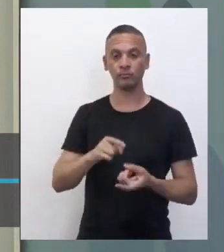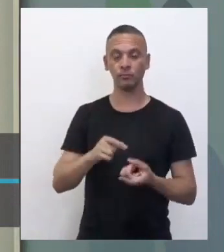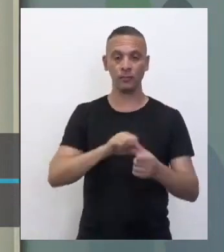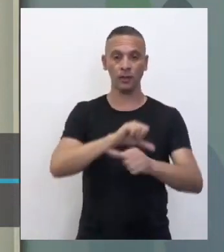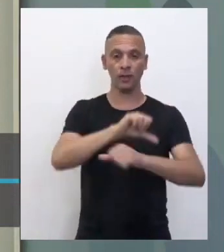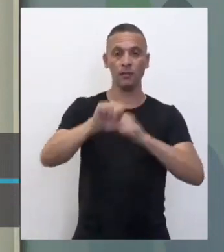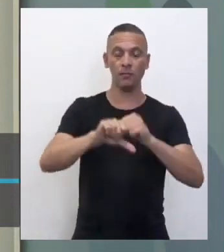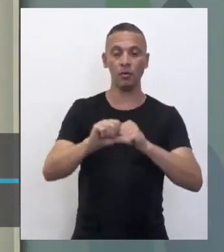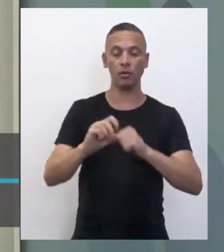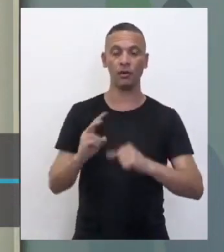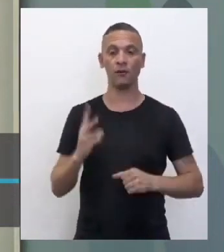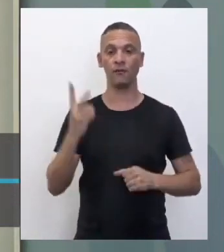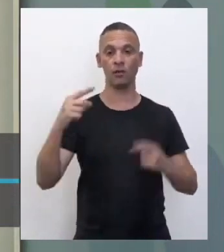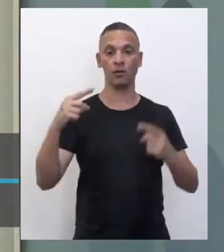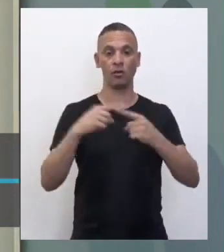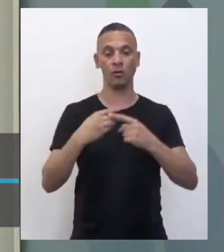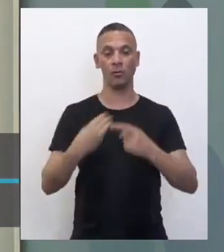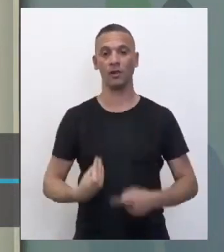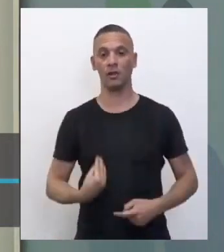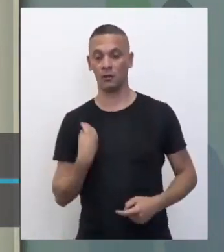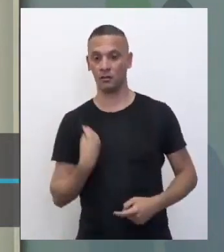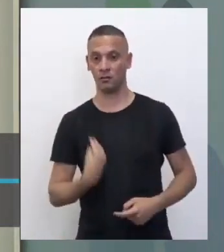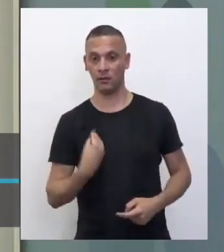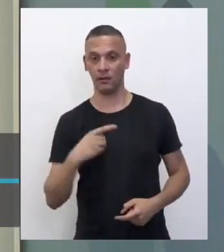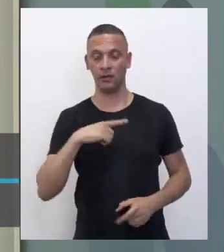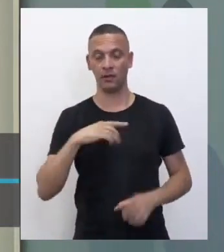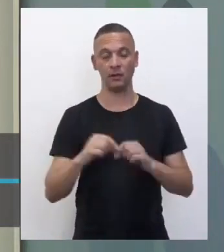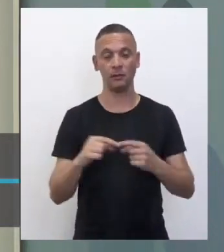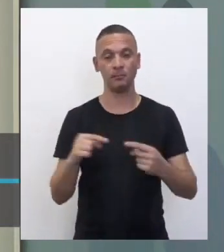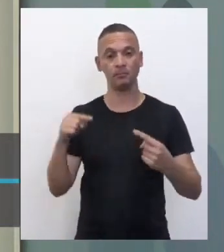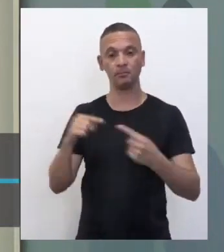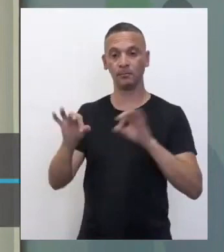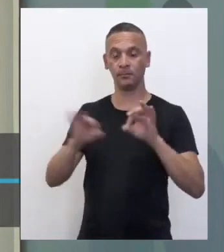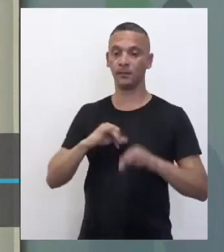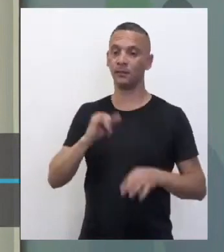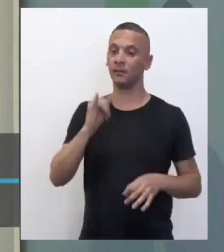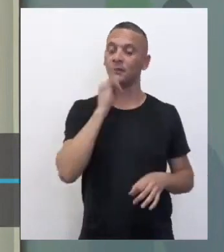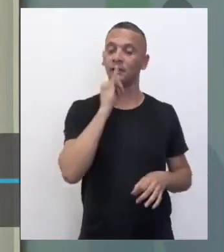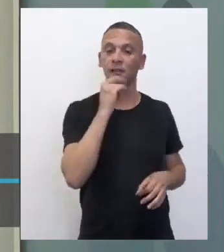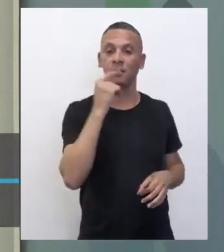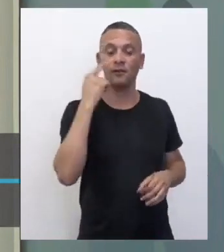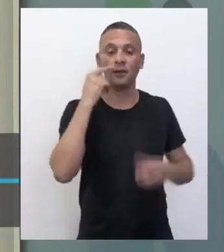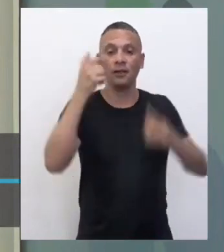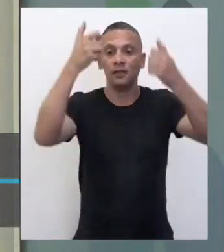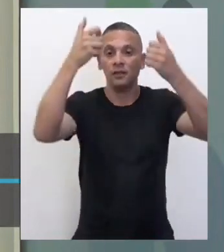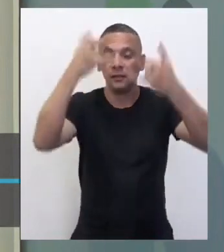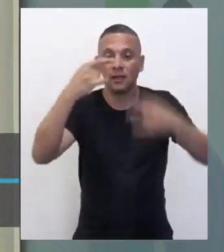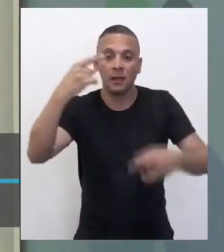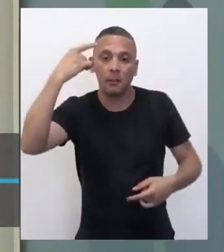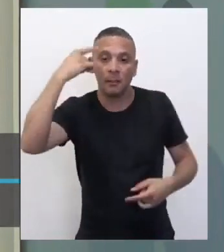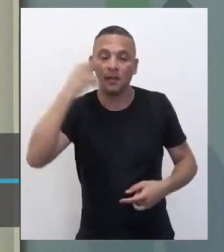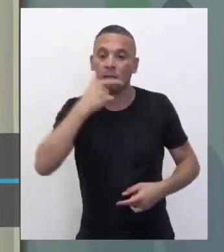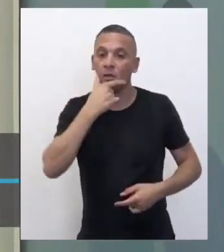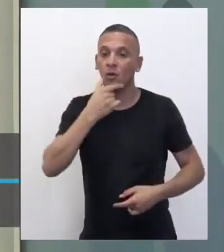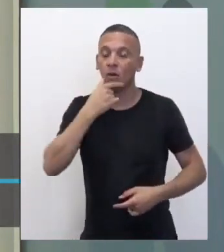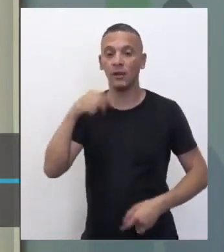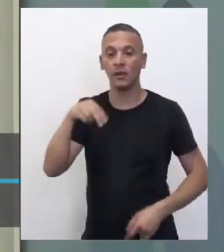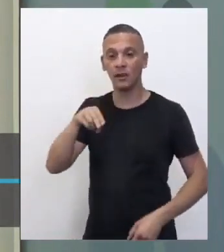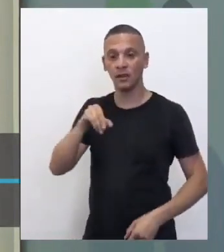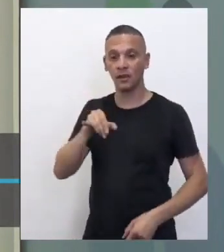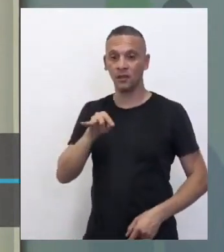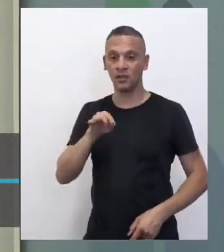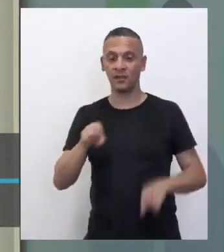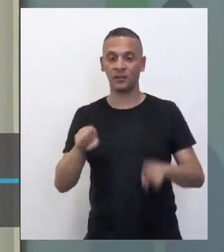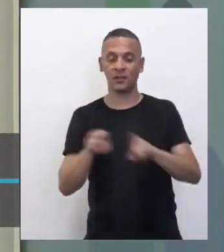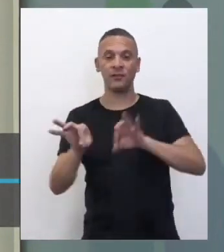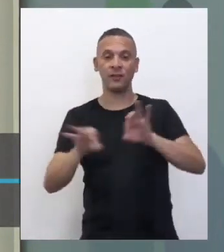um valor que gera vida. Isso apenas citando, né, de uma maneira bem superficial o pensamento do Nietzsche, né? Então, é